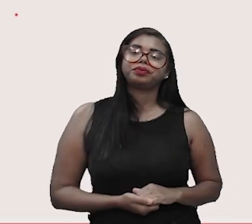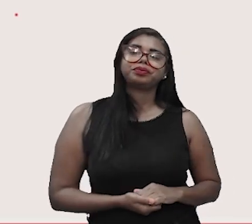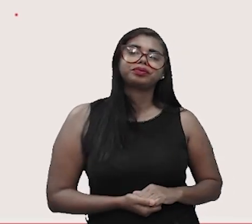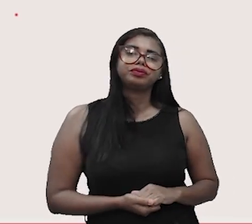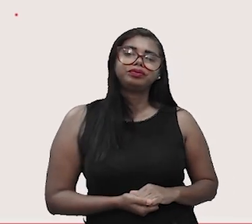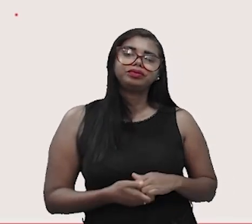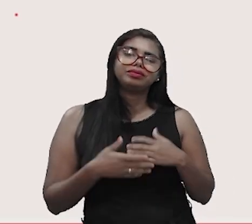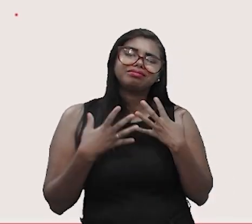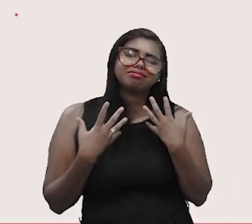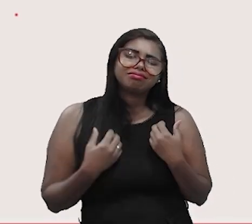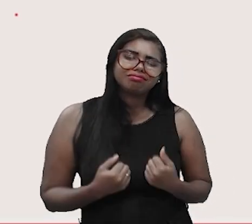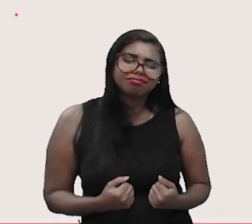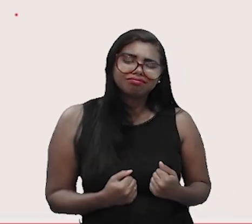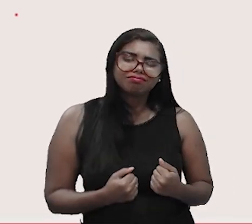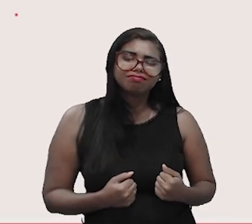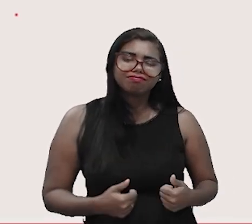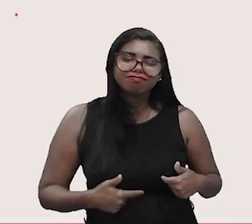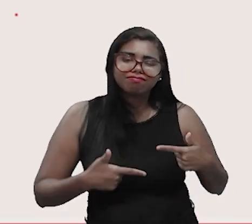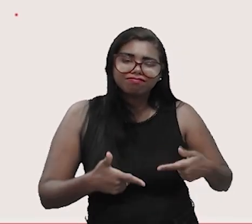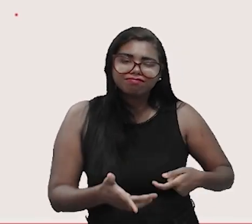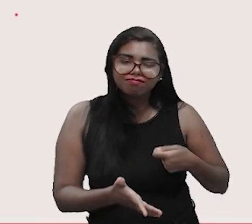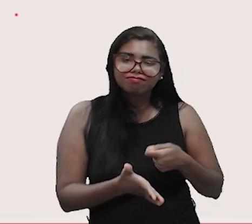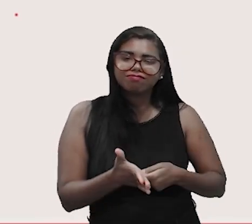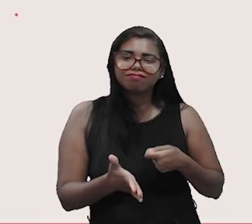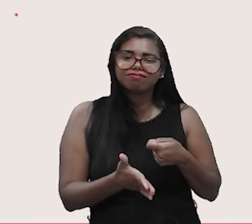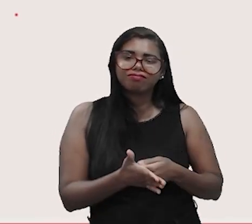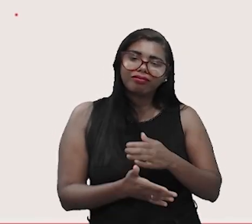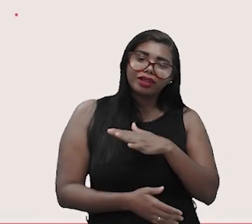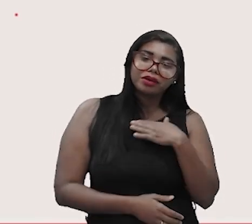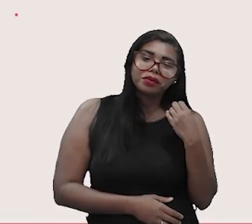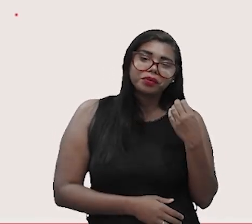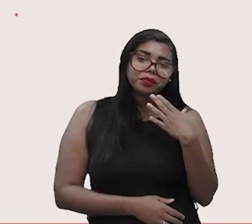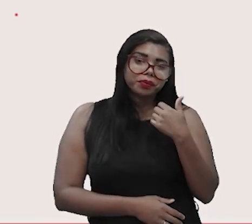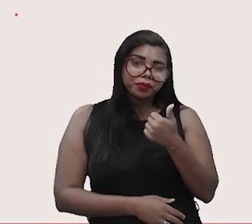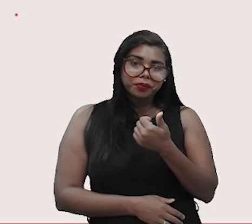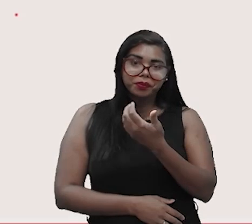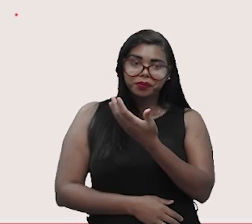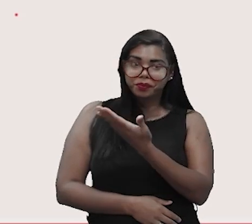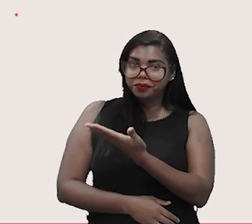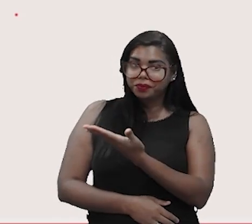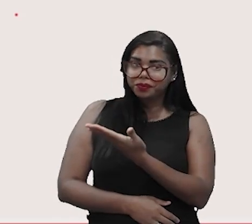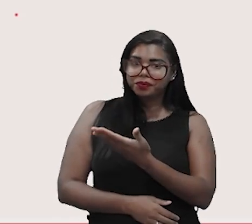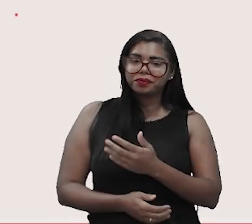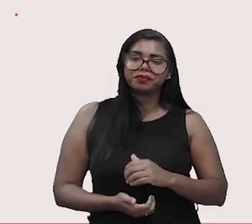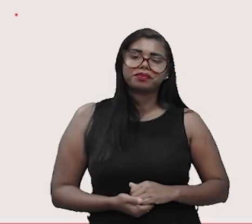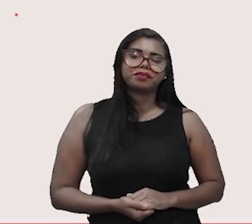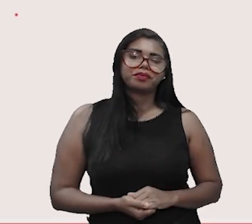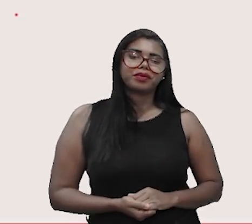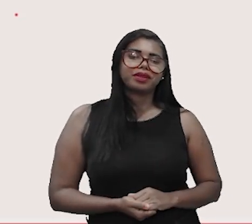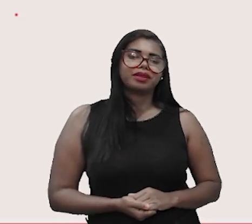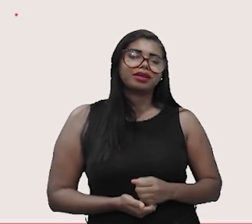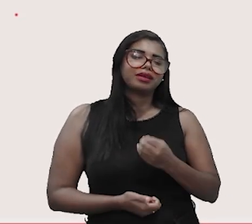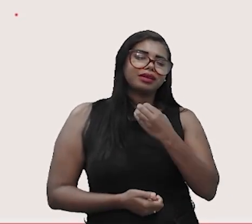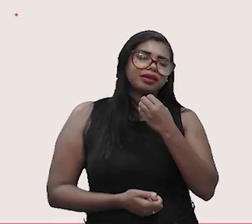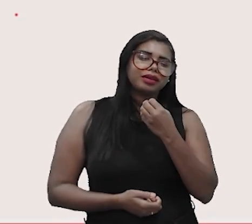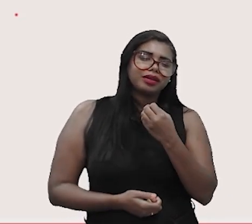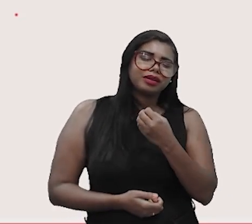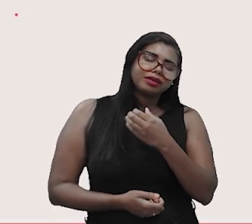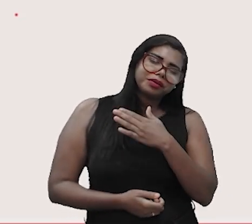Cansado de guerra, morro de bem, de novo aqui, ó. Com a minha terra, ó minha,